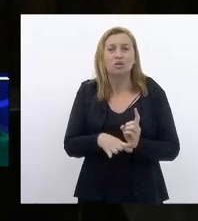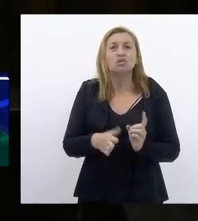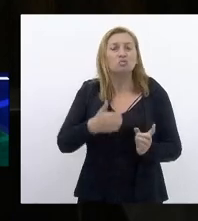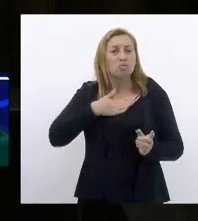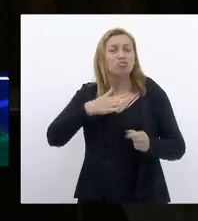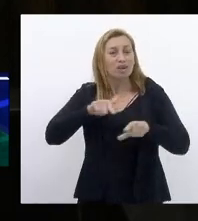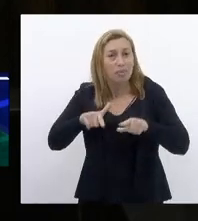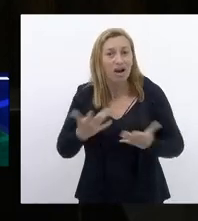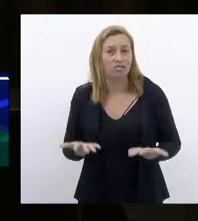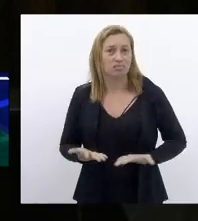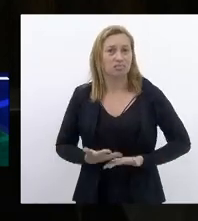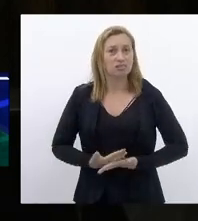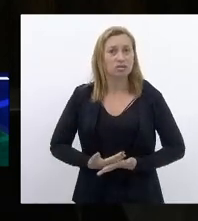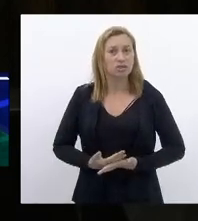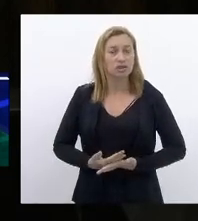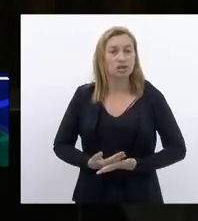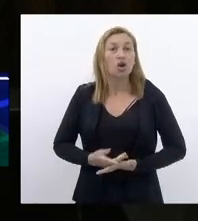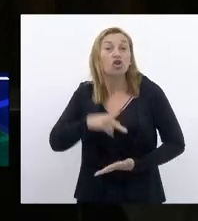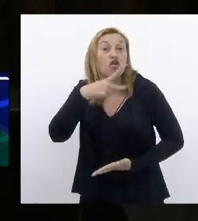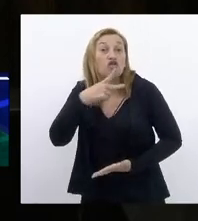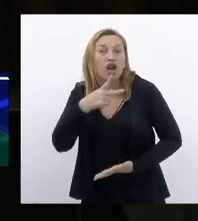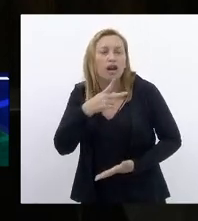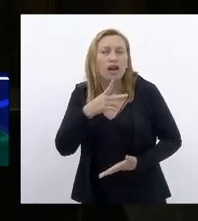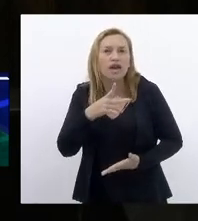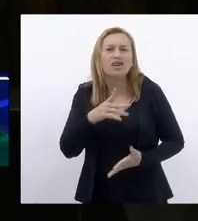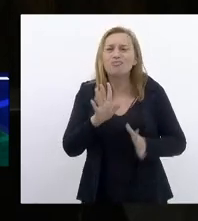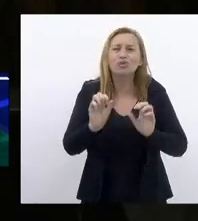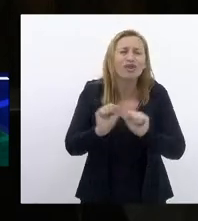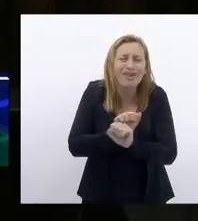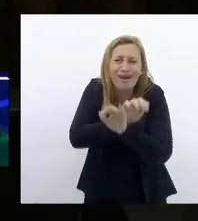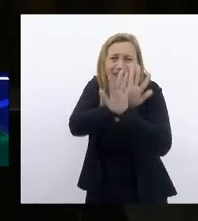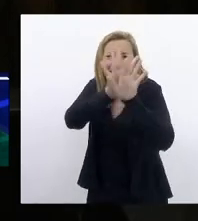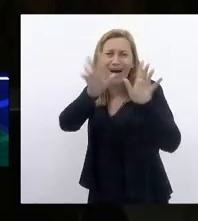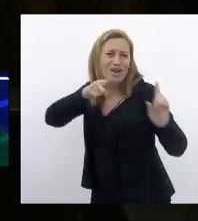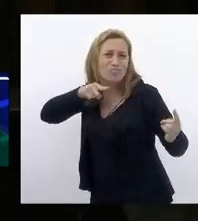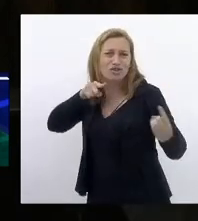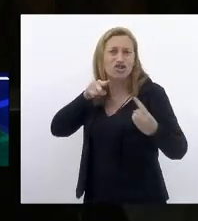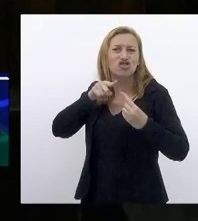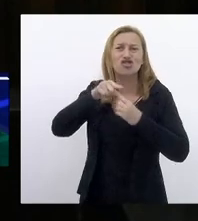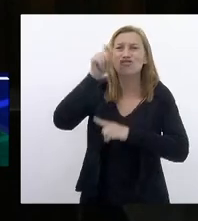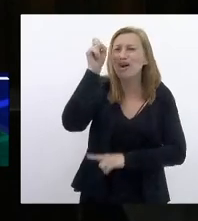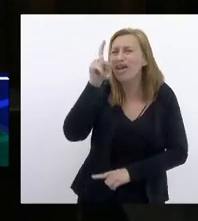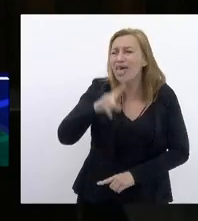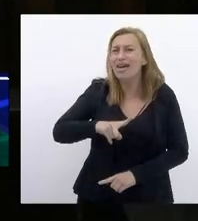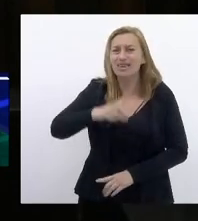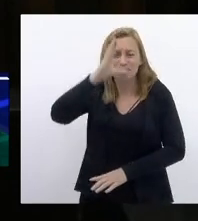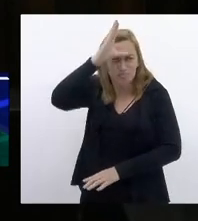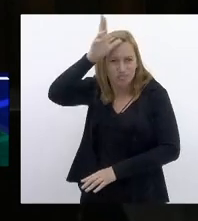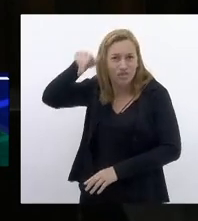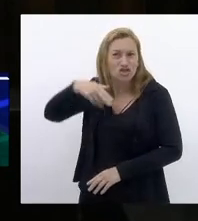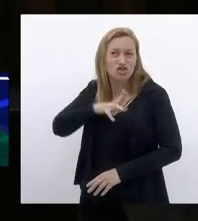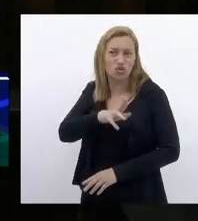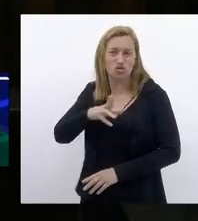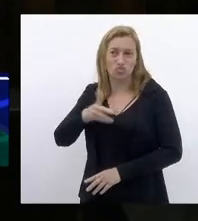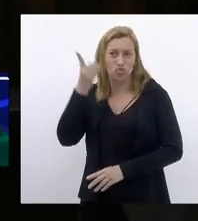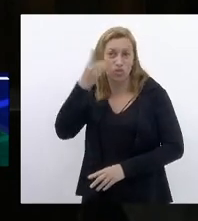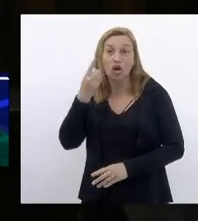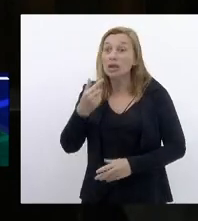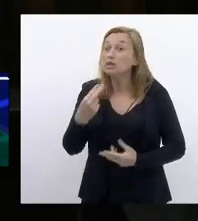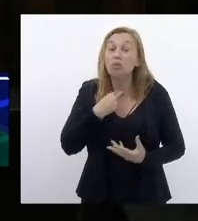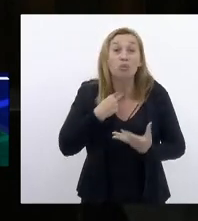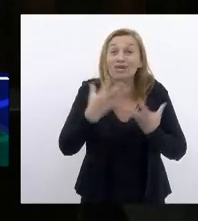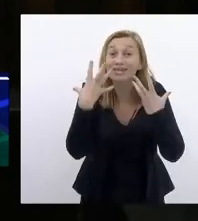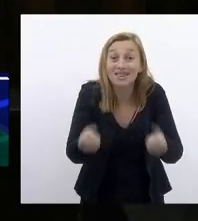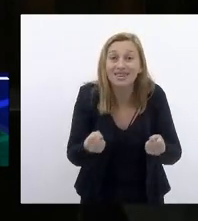pessoa. O que eu falei de forma muito clara e objetiva foi o seguinte, deputada Tia Ju. Eu não posso admitir que